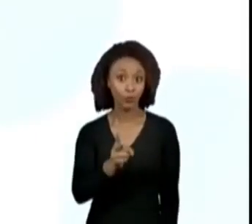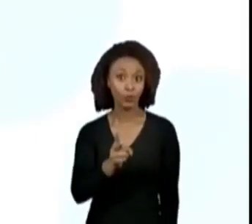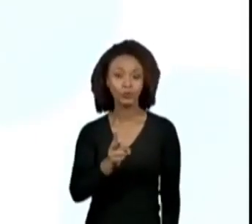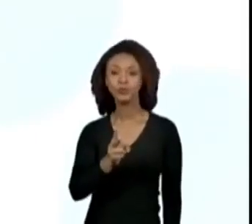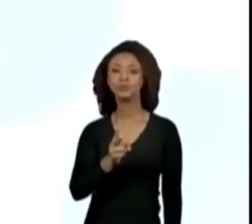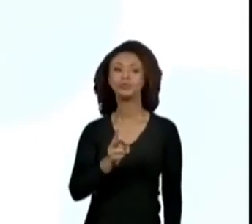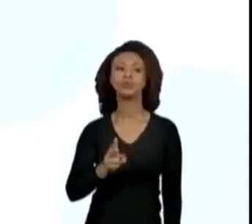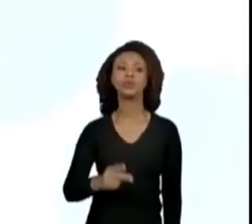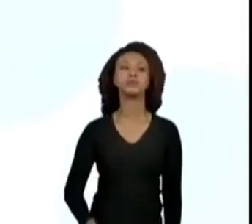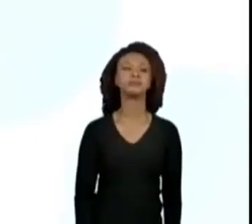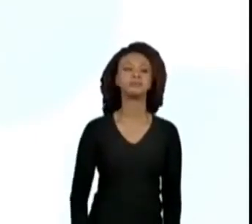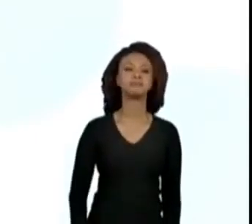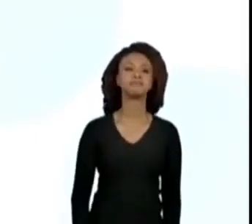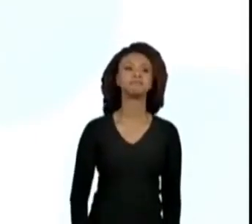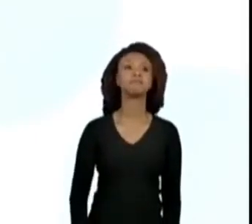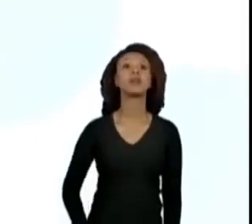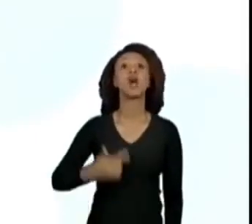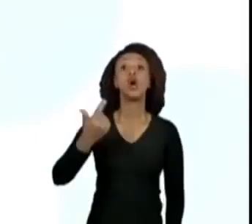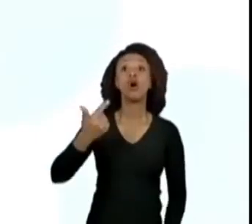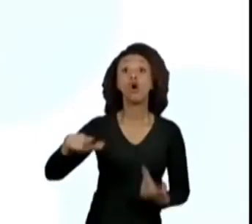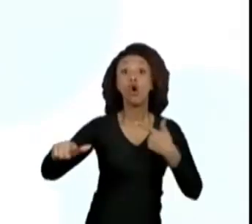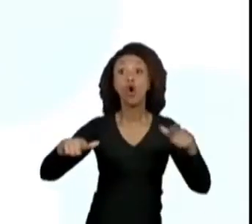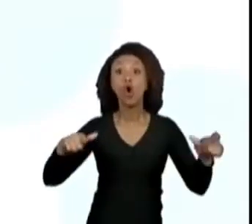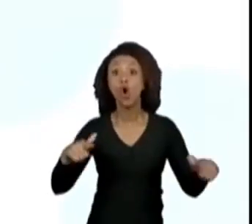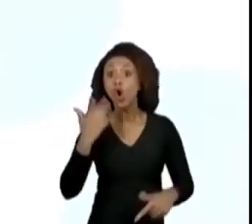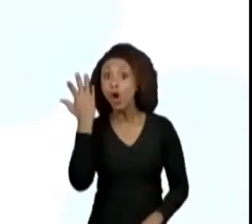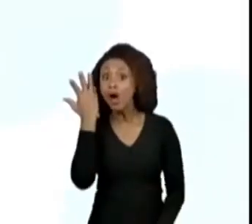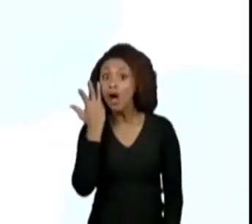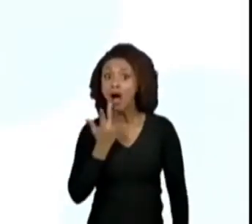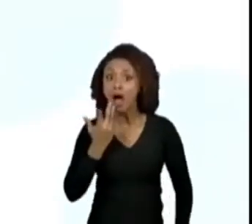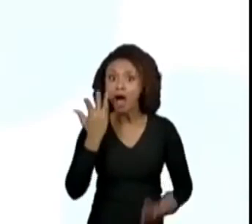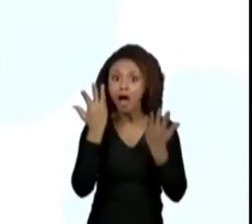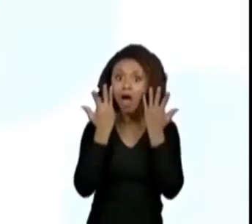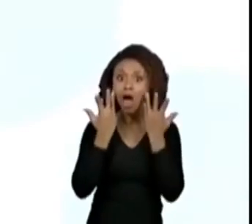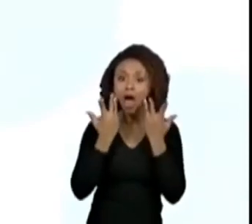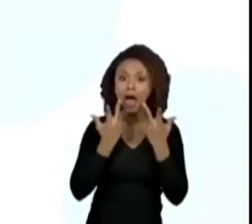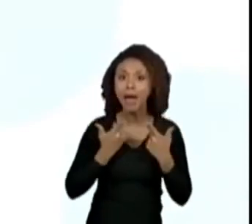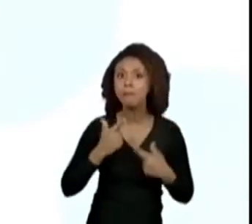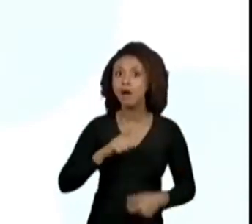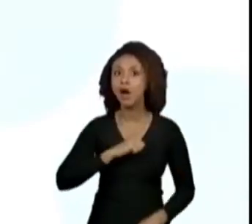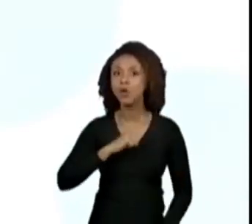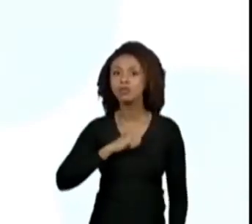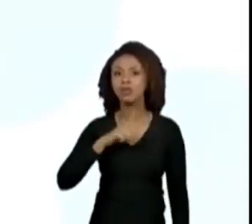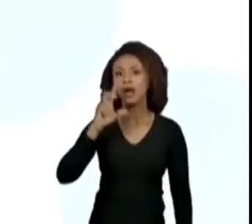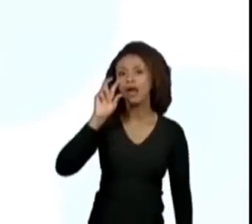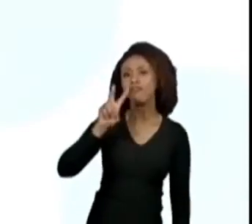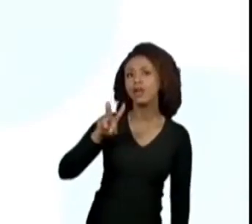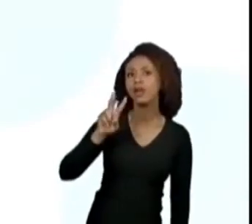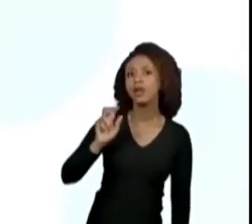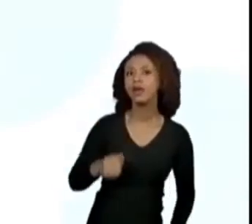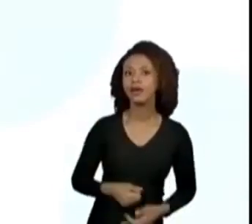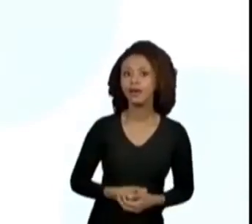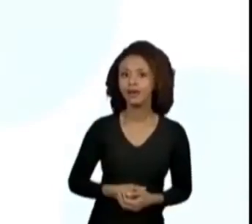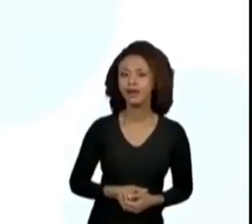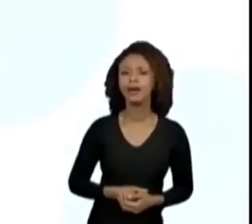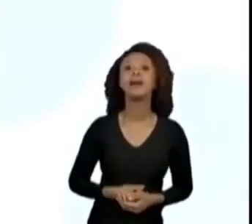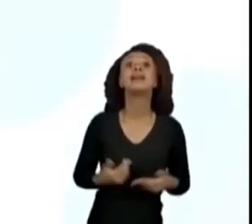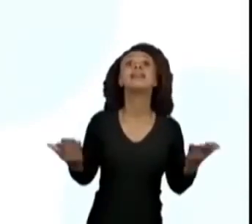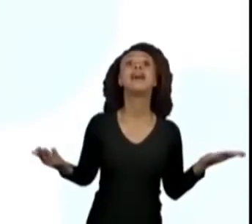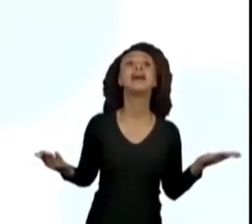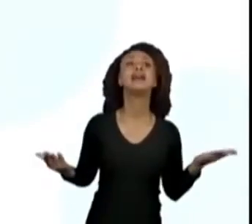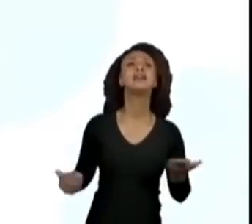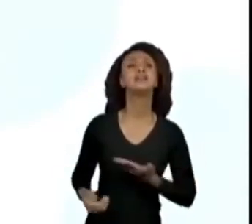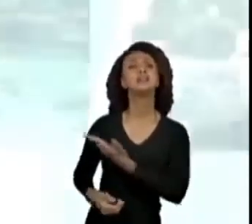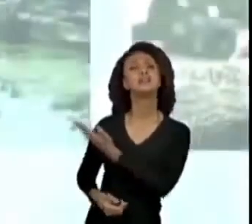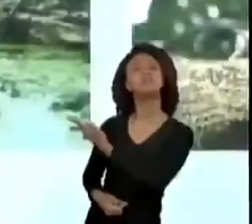Continuando, tem mais animais aqui pra gente dar uma olhadinha. E aí, criançada? Quem são esses